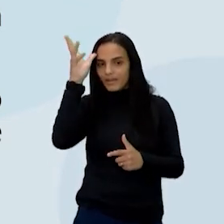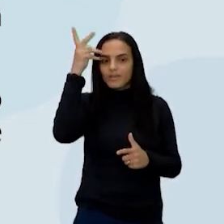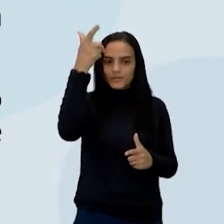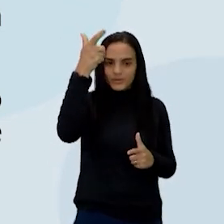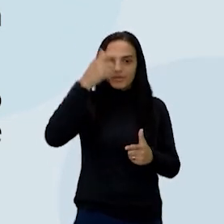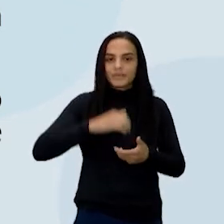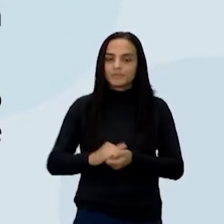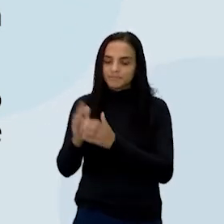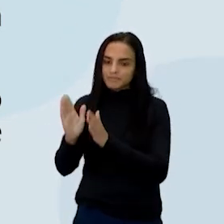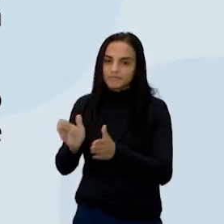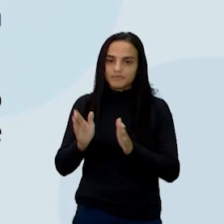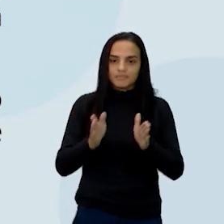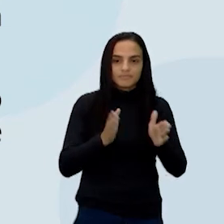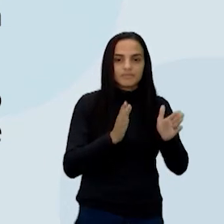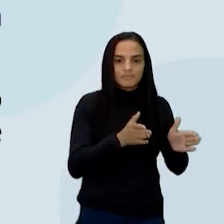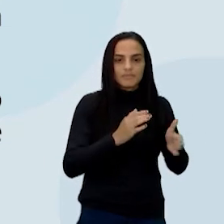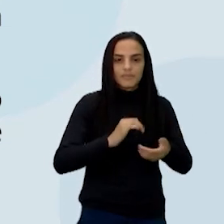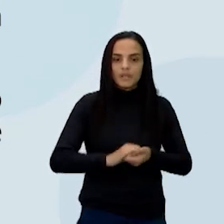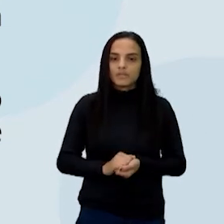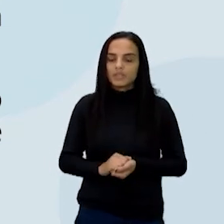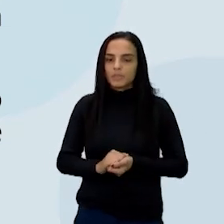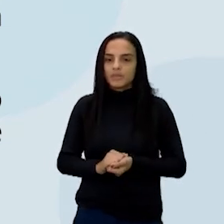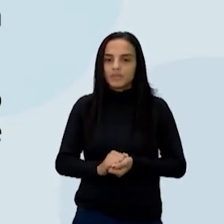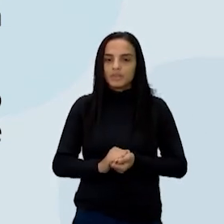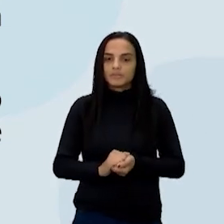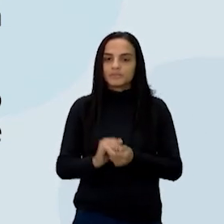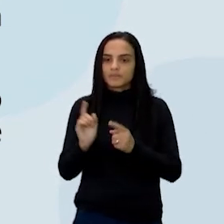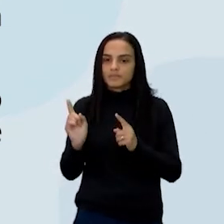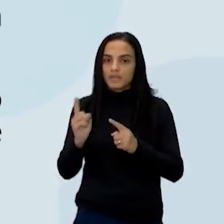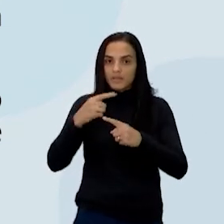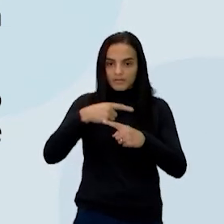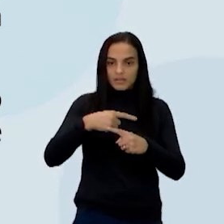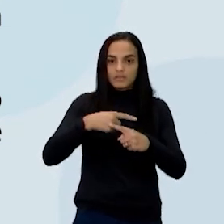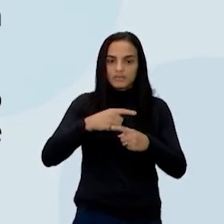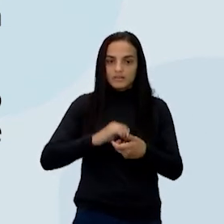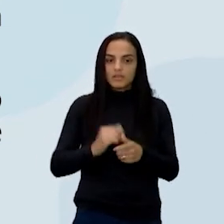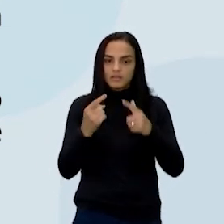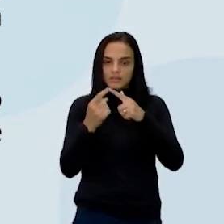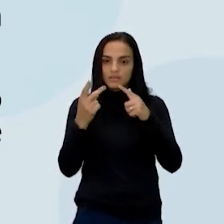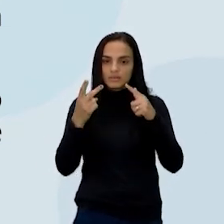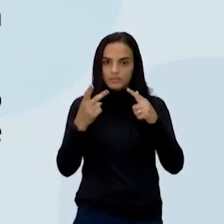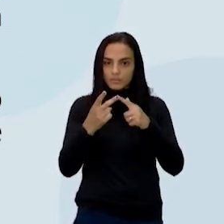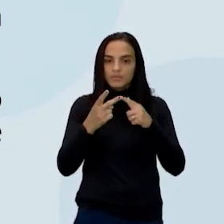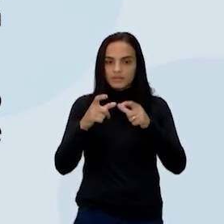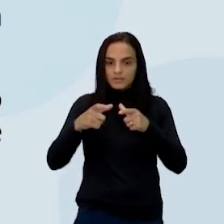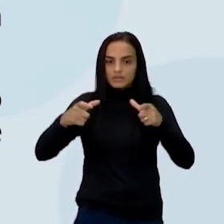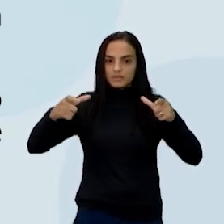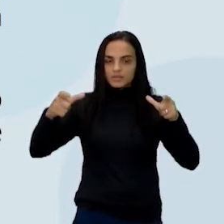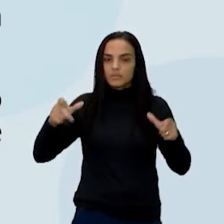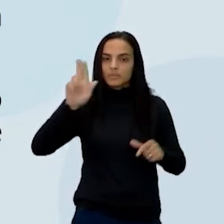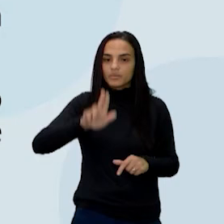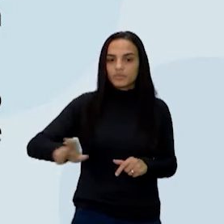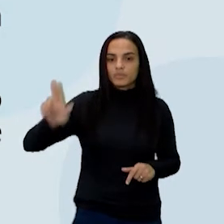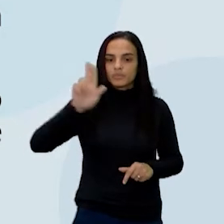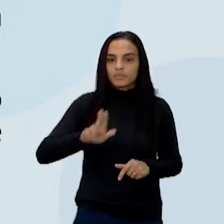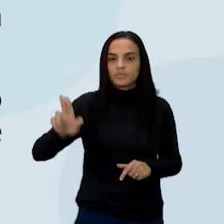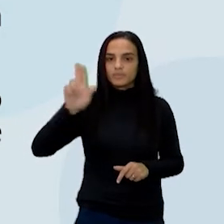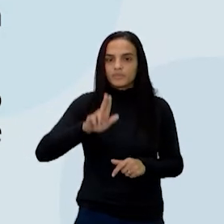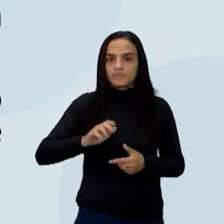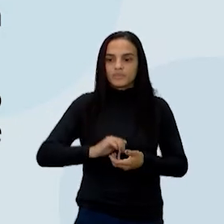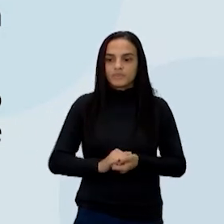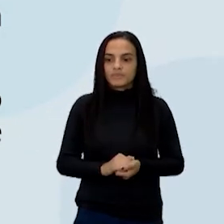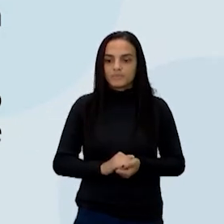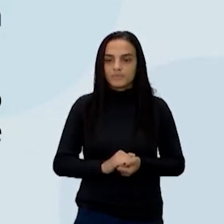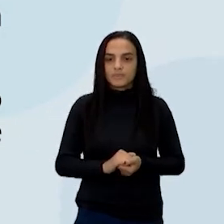proporcionalidade direta e de proporcionalidade inversa entre duas grandezas, utilizando sentença